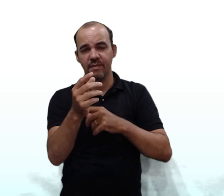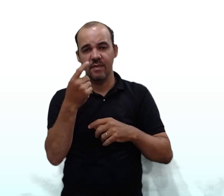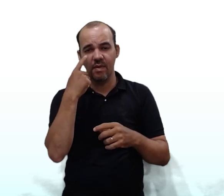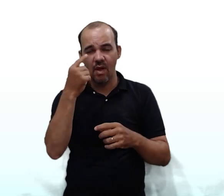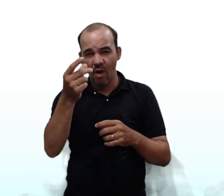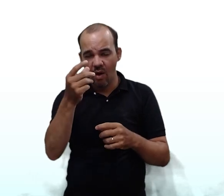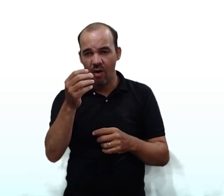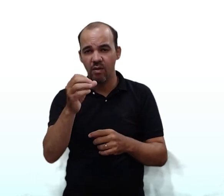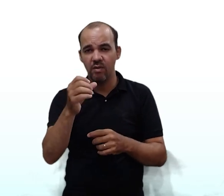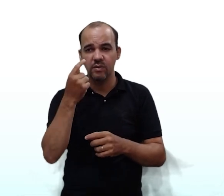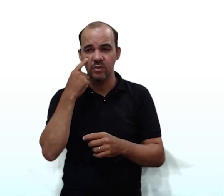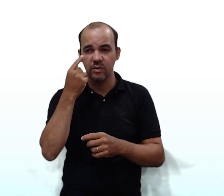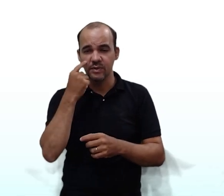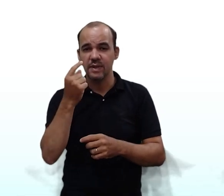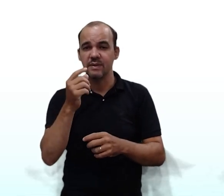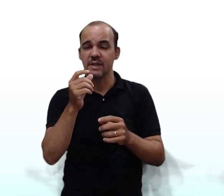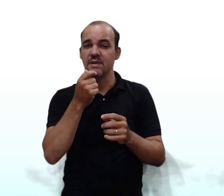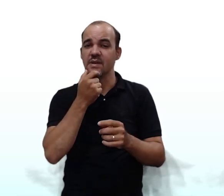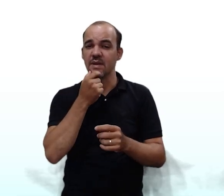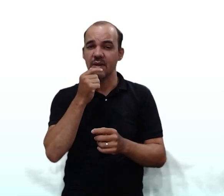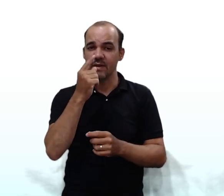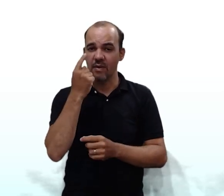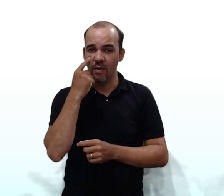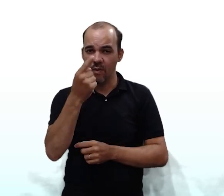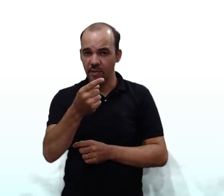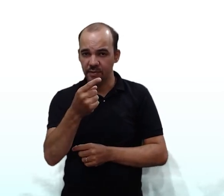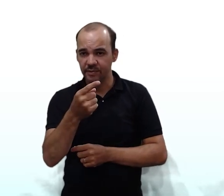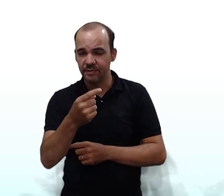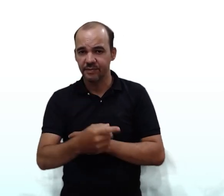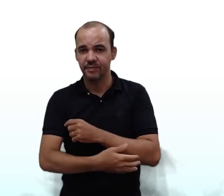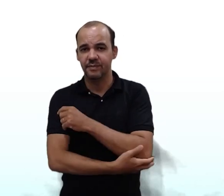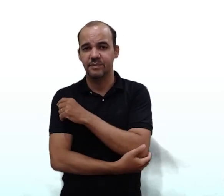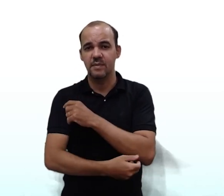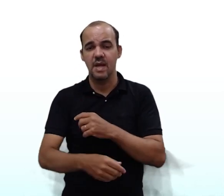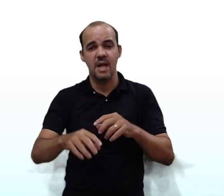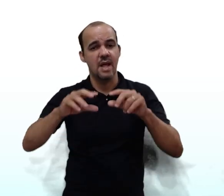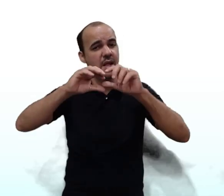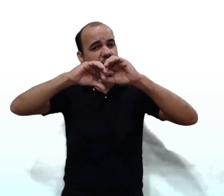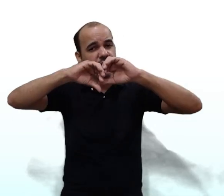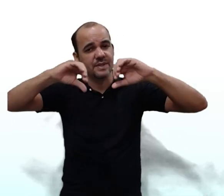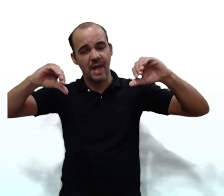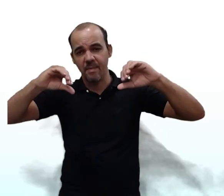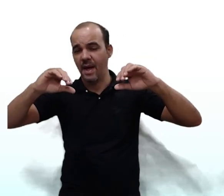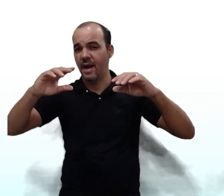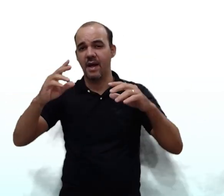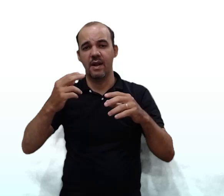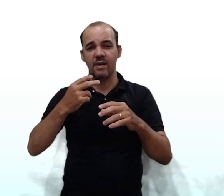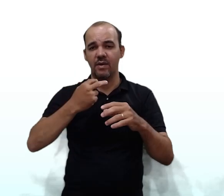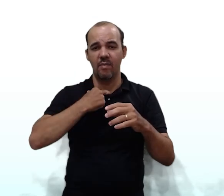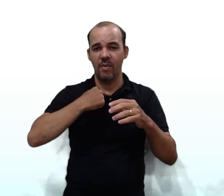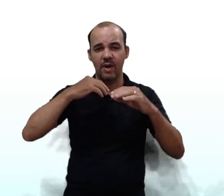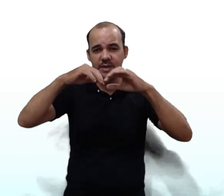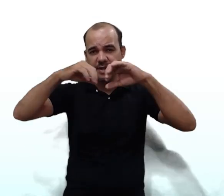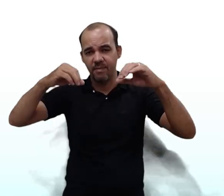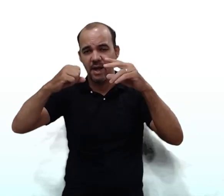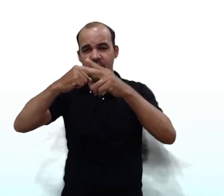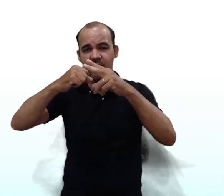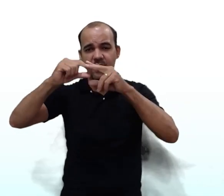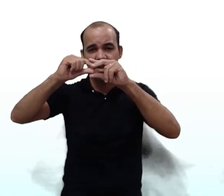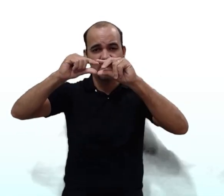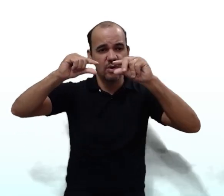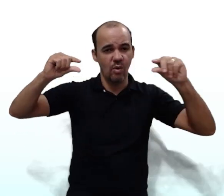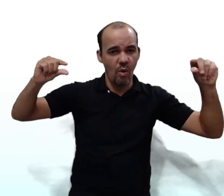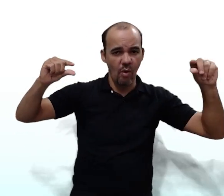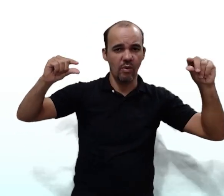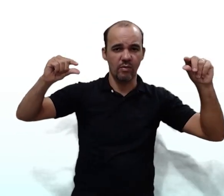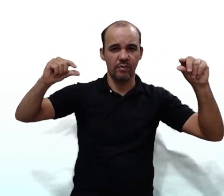inglês, mas é aquilo que eu já falei para vocês. Do not separate the phrasal verbs when the object is longer